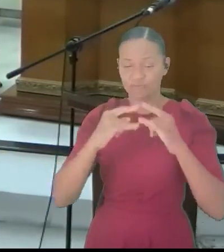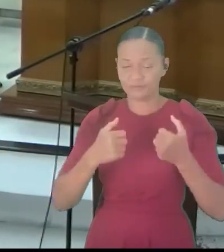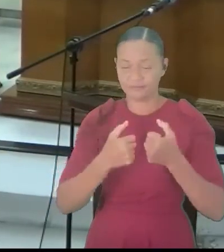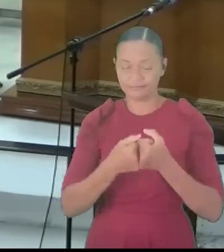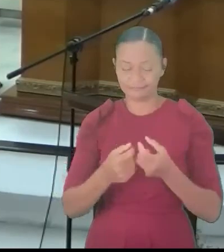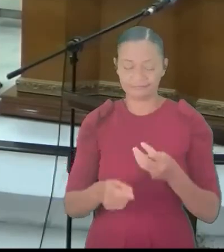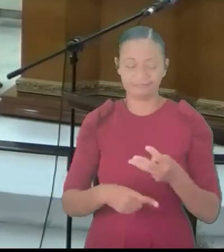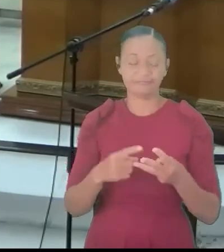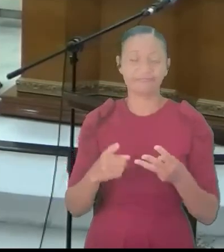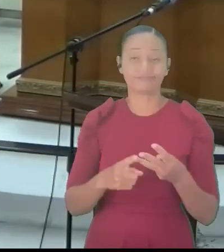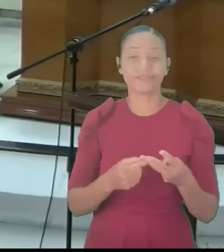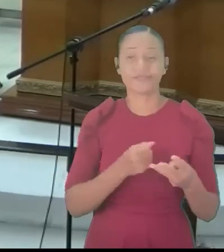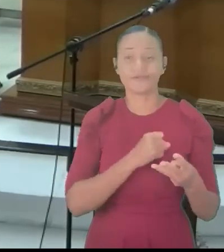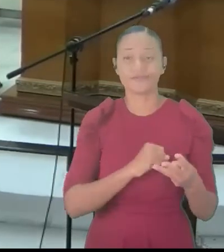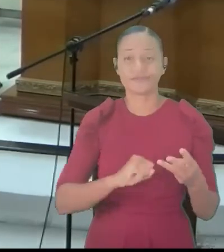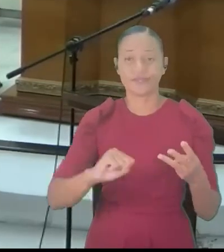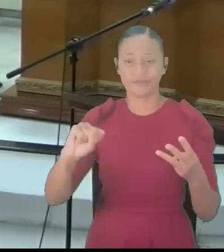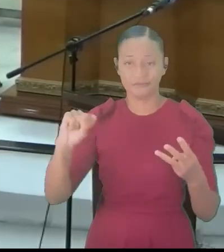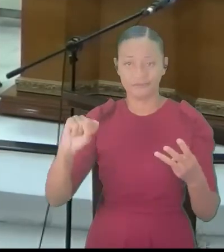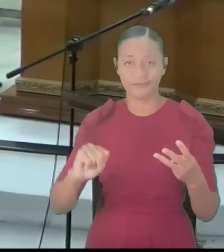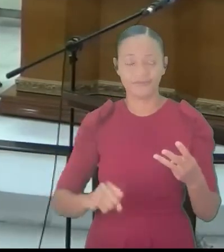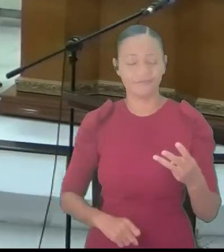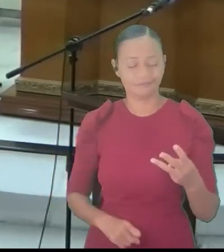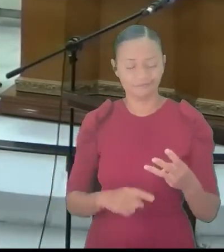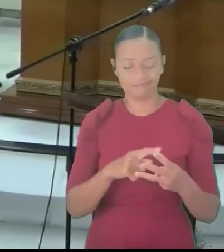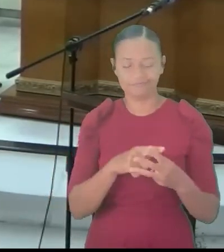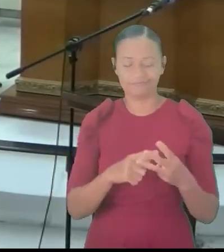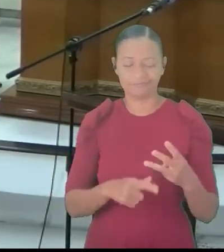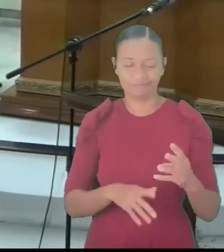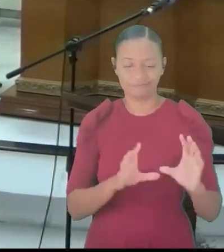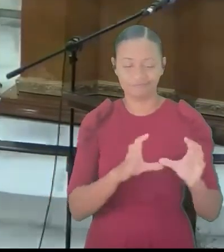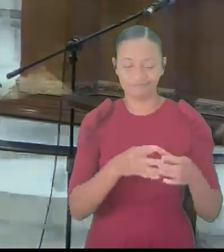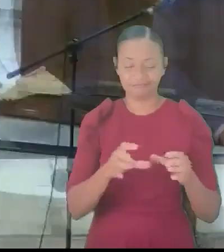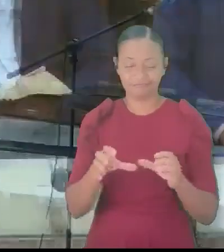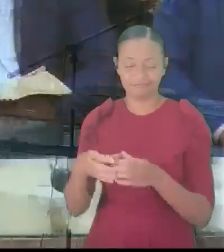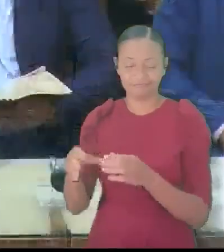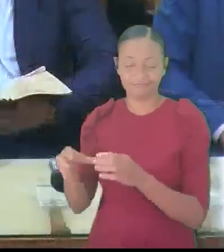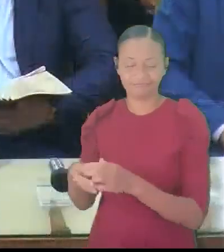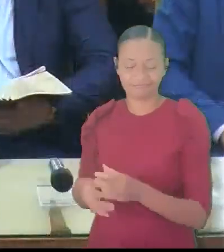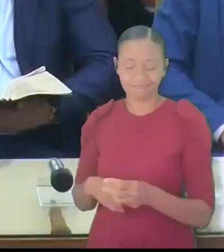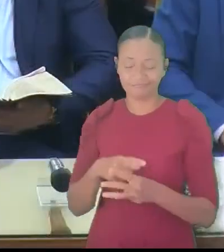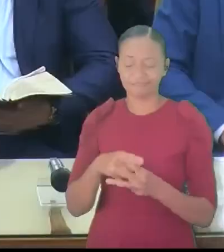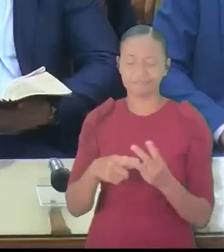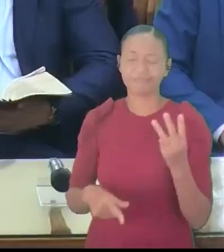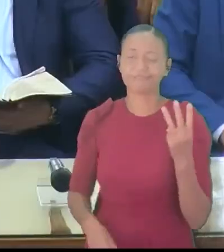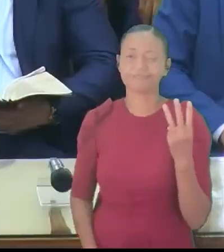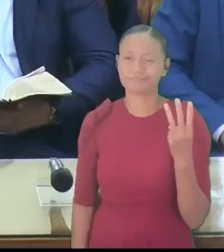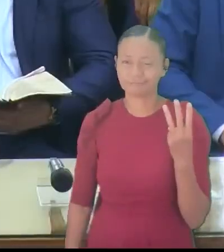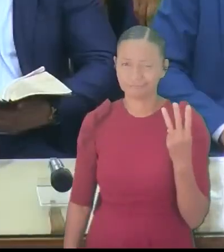os saduceus. 3 catrevagens.